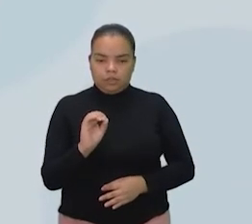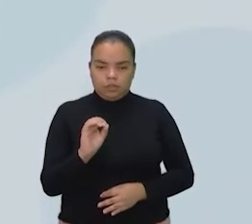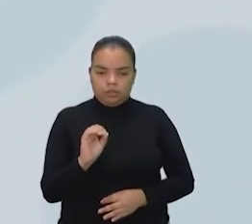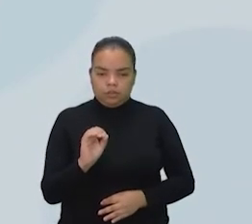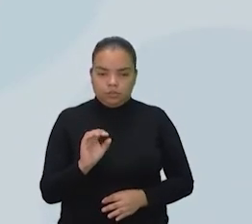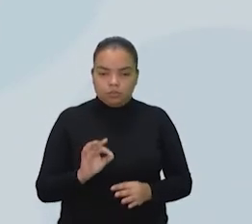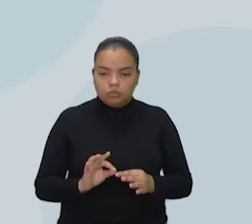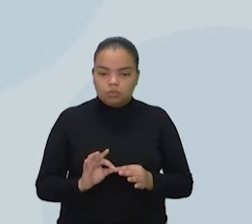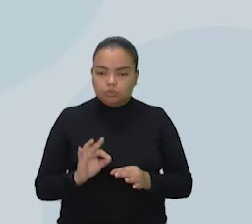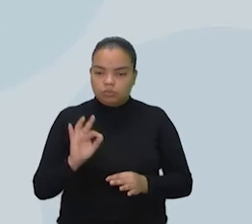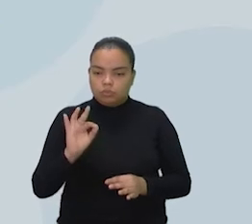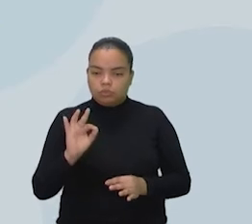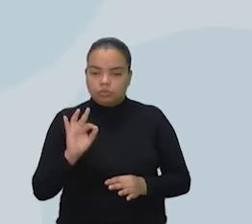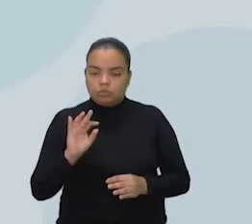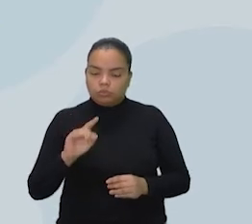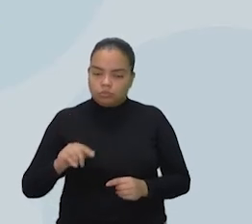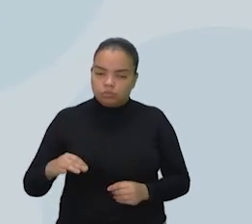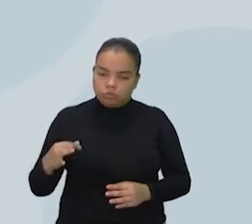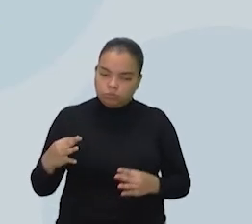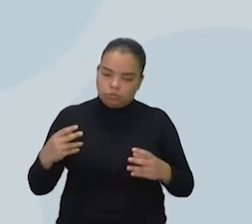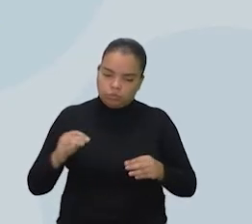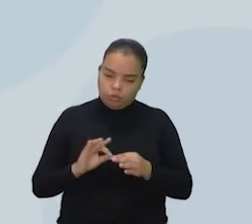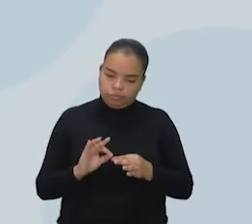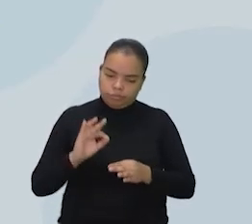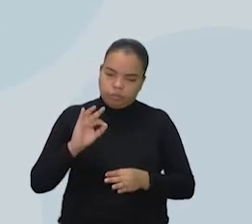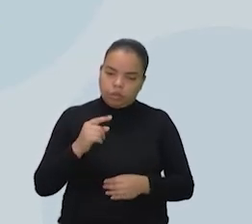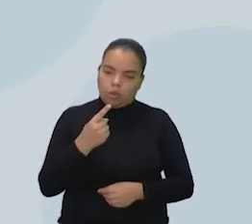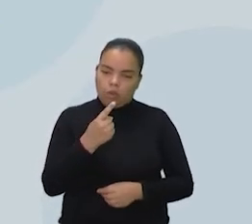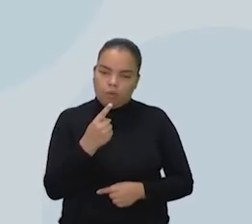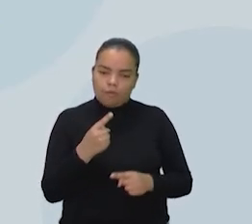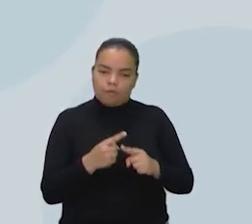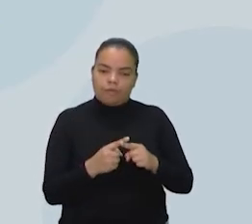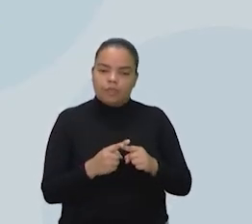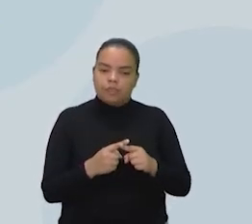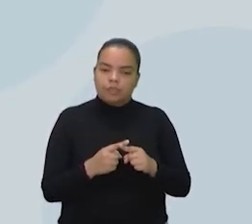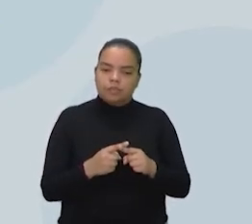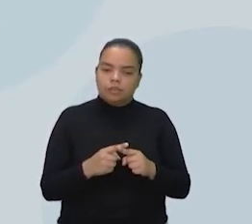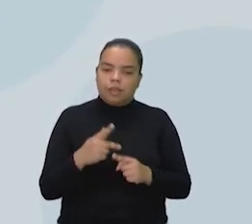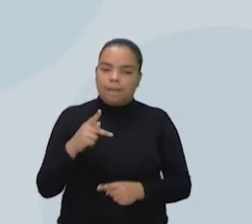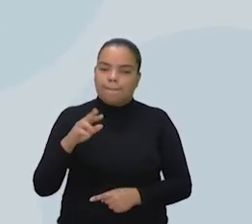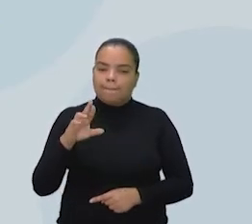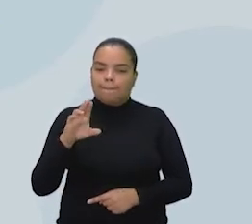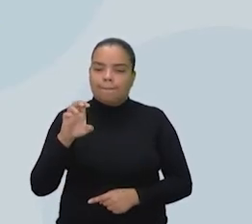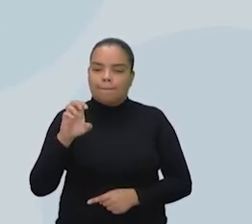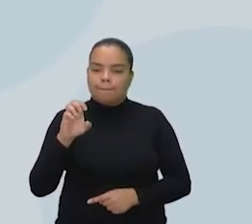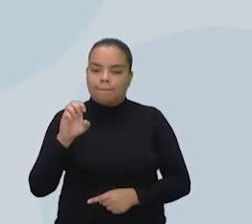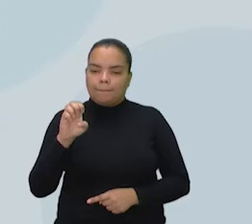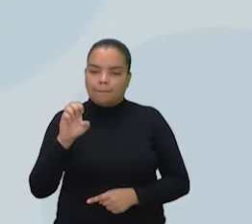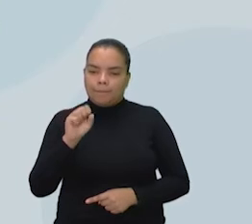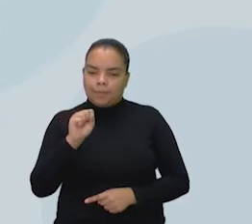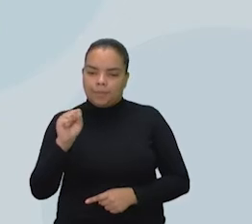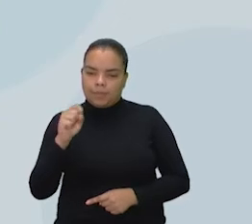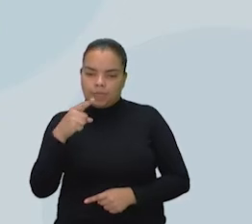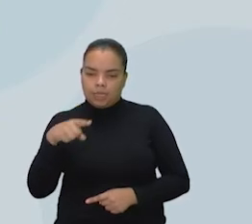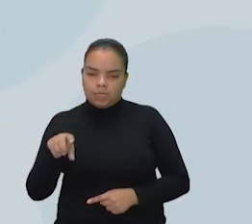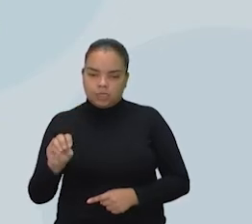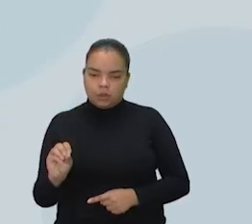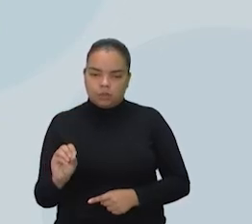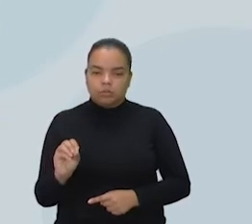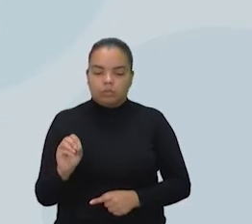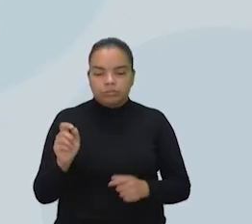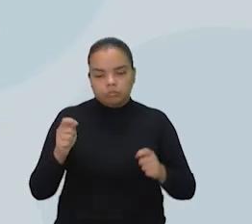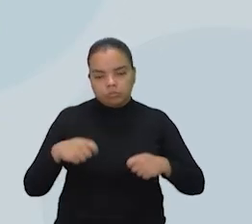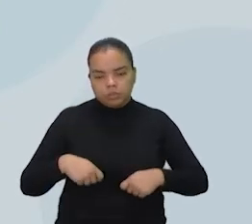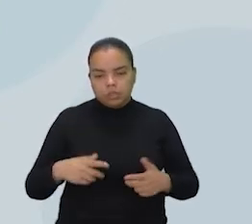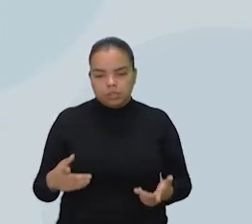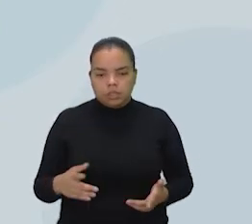número elevado a 0 é 1. Então, vai ficar 1 vezes a pressão atmosférica, que é 1, né? Aqui. Então, dá certo essa